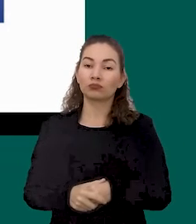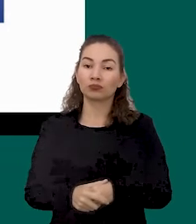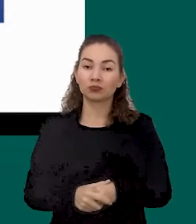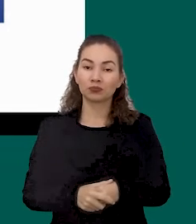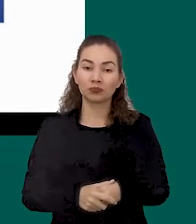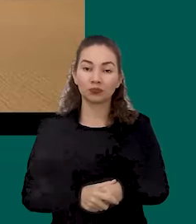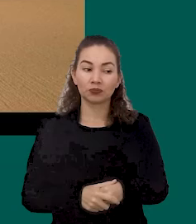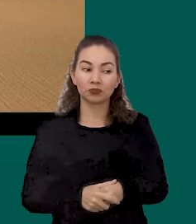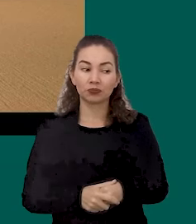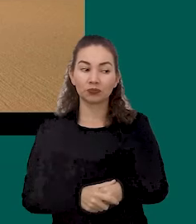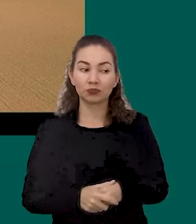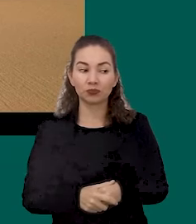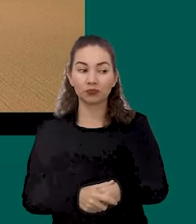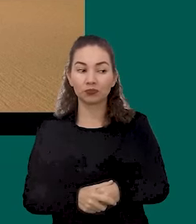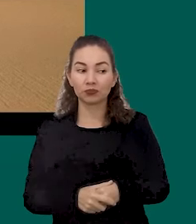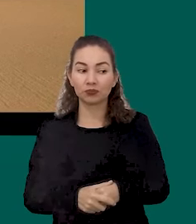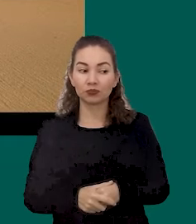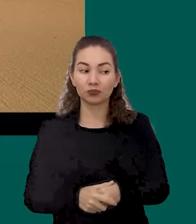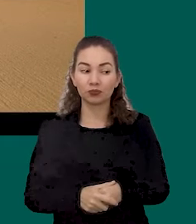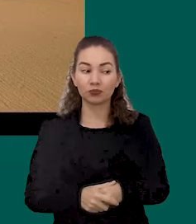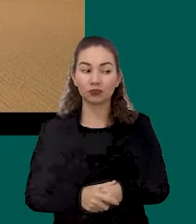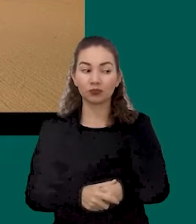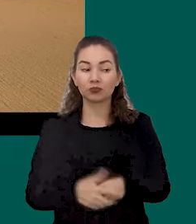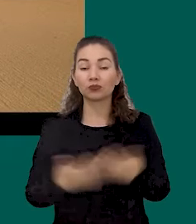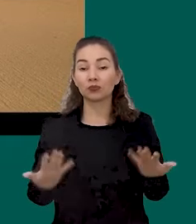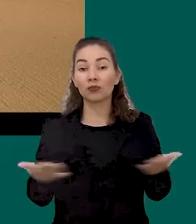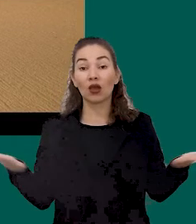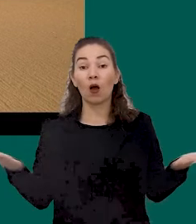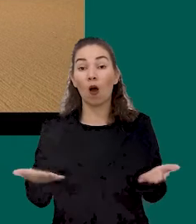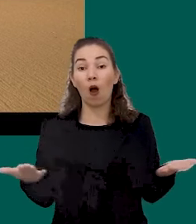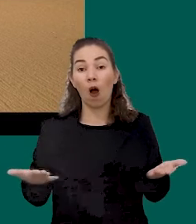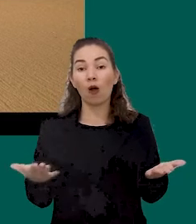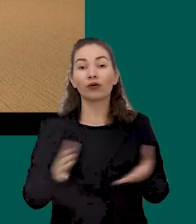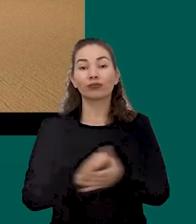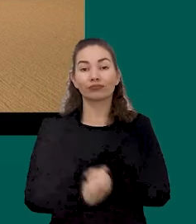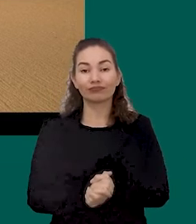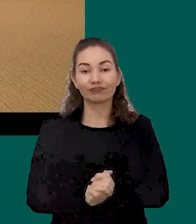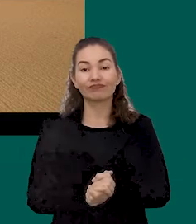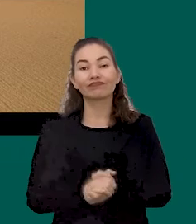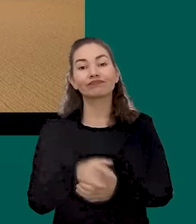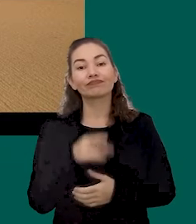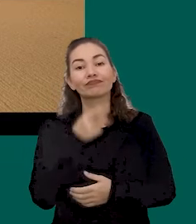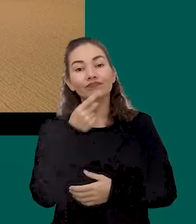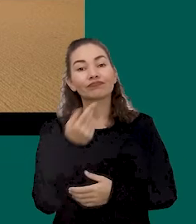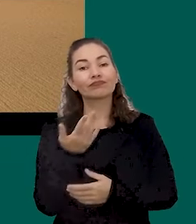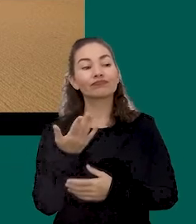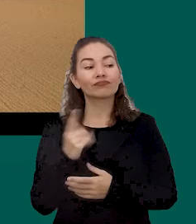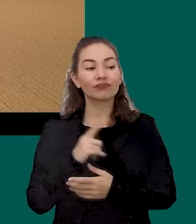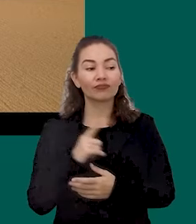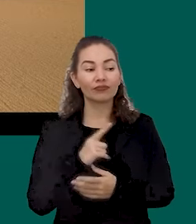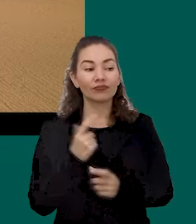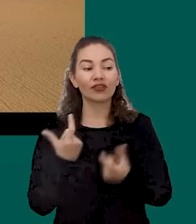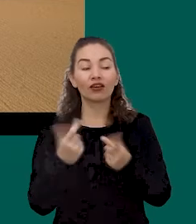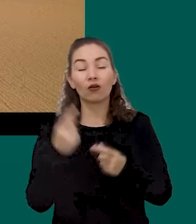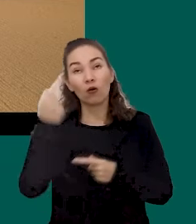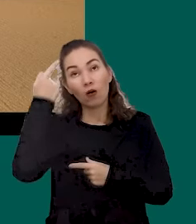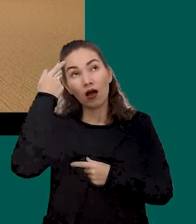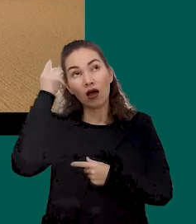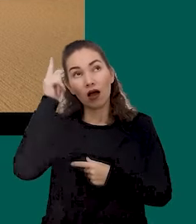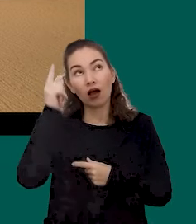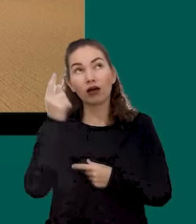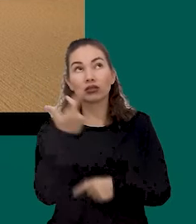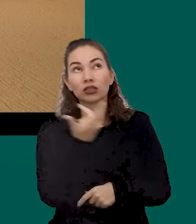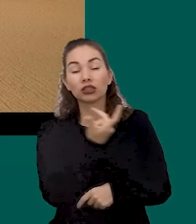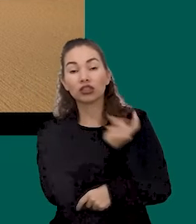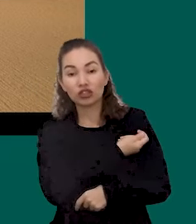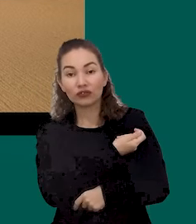Universidade de São Paulo, tá bom? Panorama atual, pessoal. Então, falei bastante, situei vocês, né, de onde vem a ideia de usar a vacina,